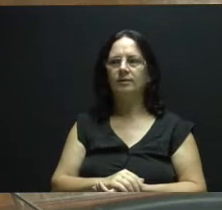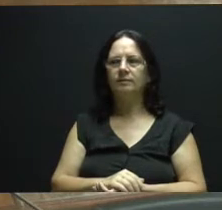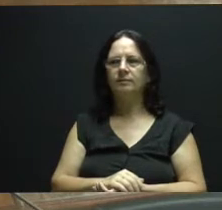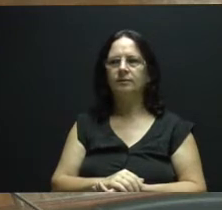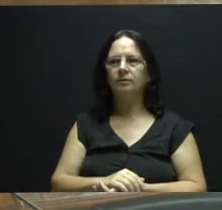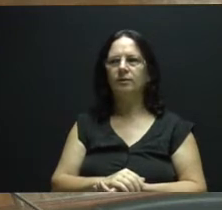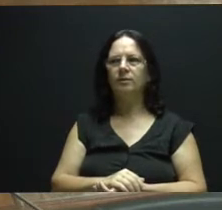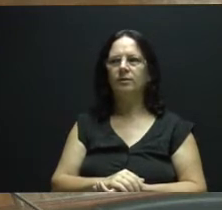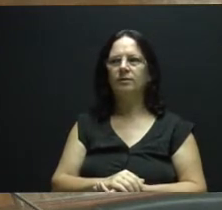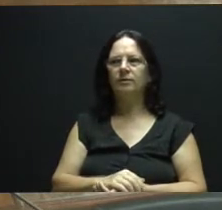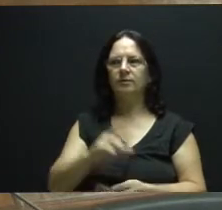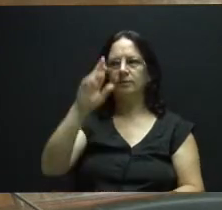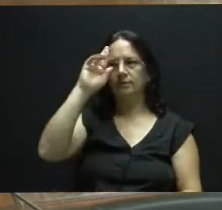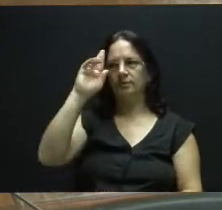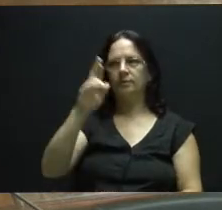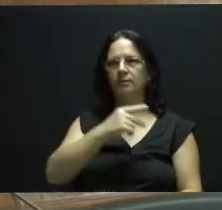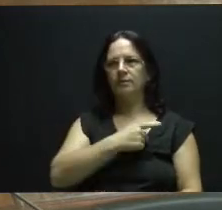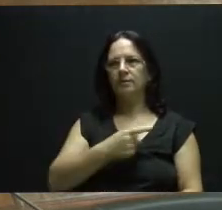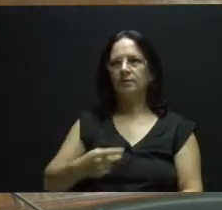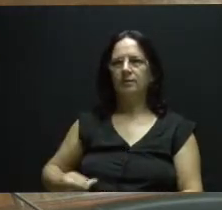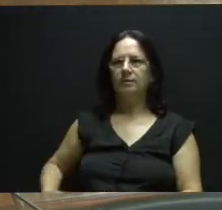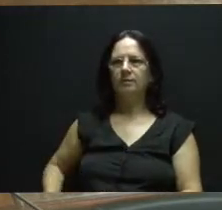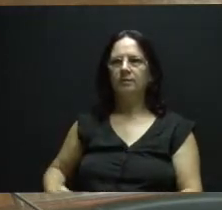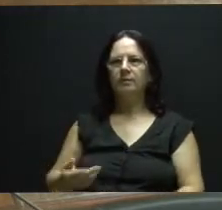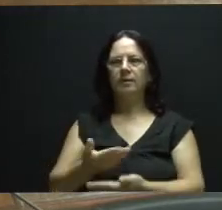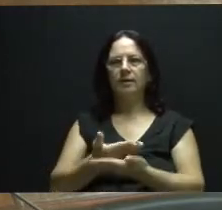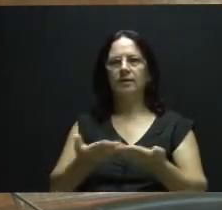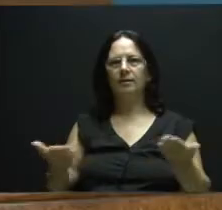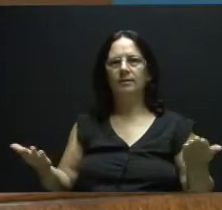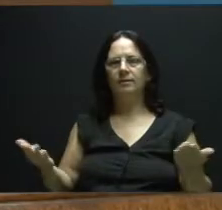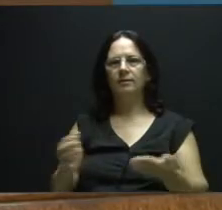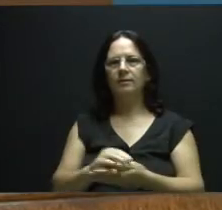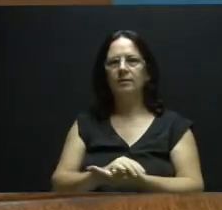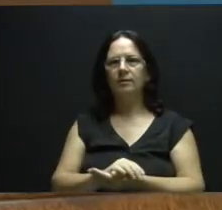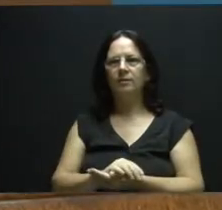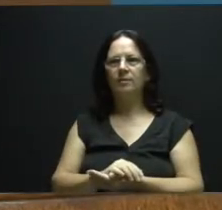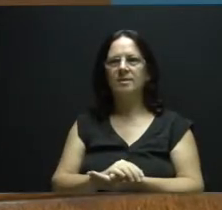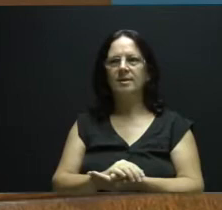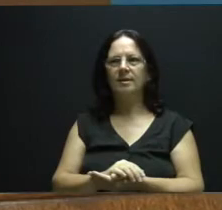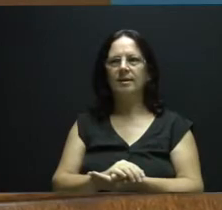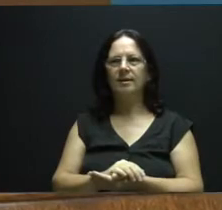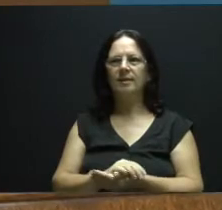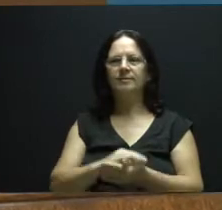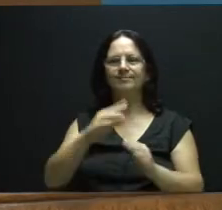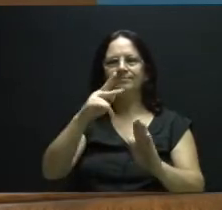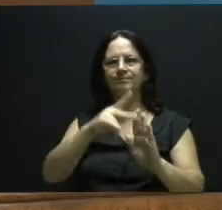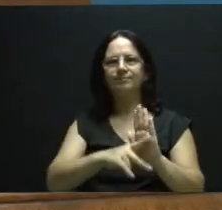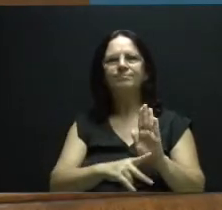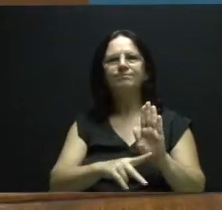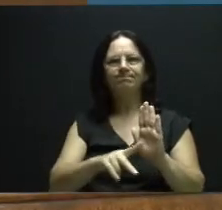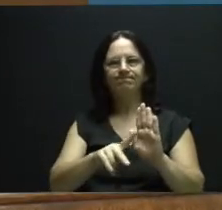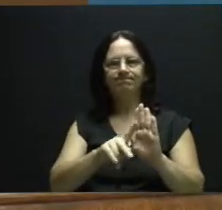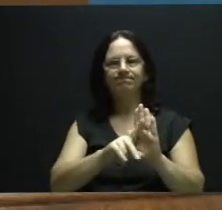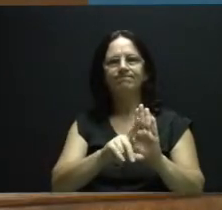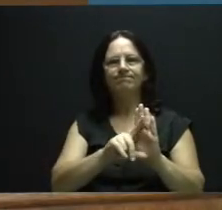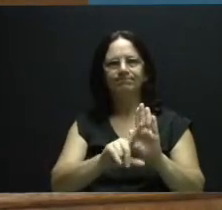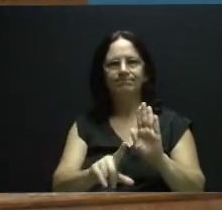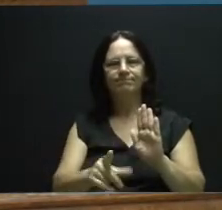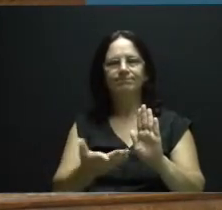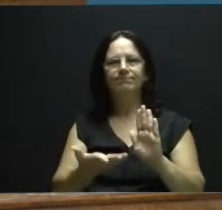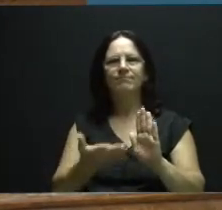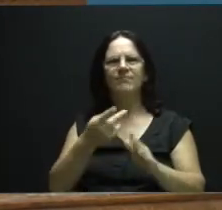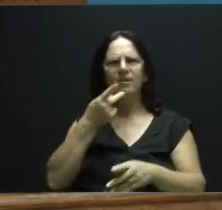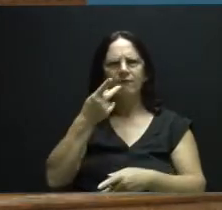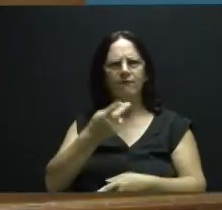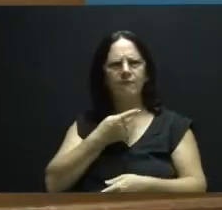senhor presidente jobs parece que era que falar desse projeto eu venho falando